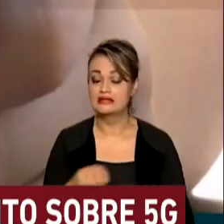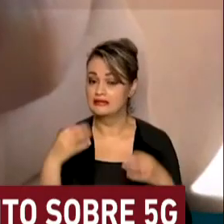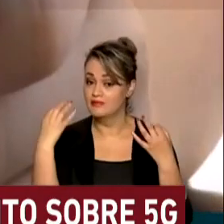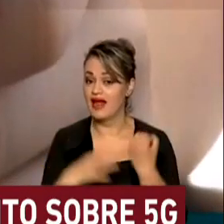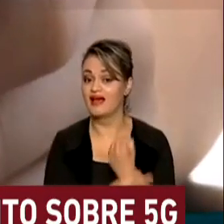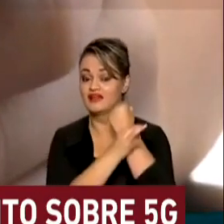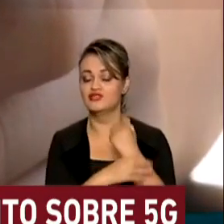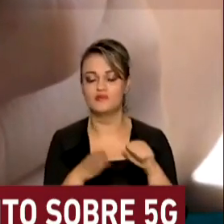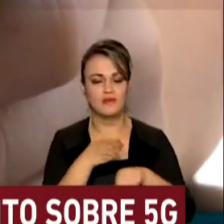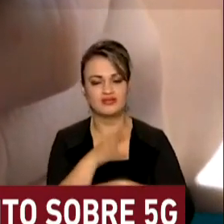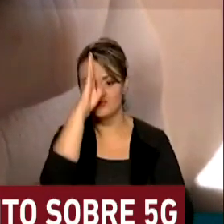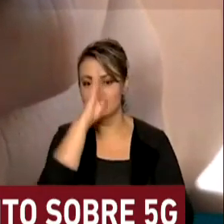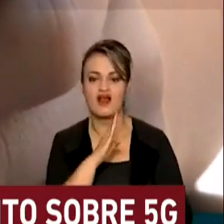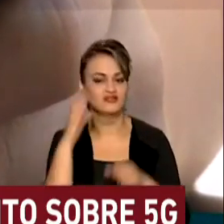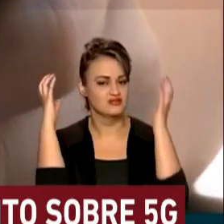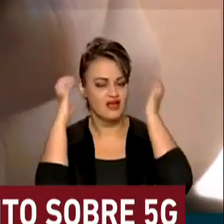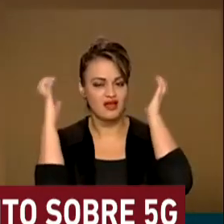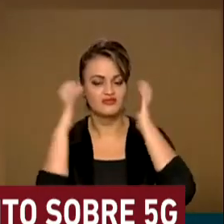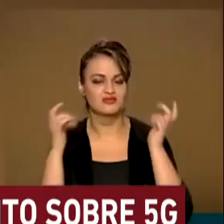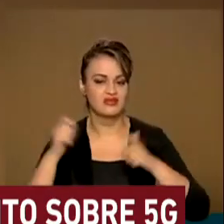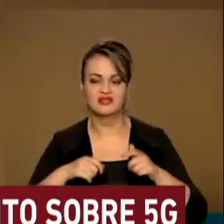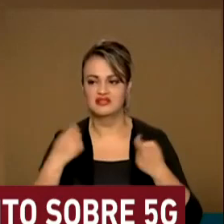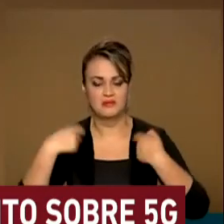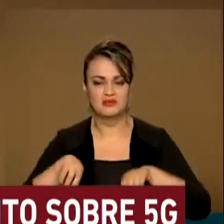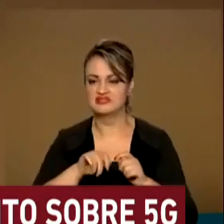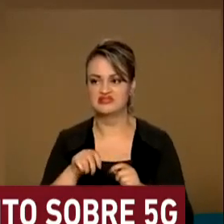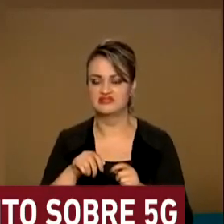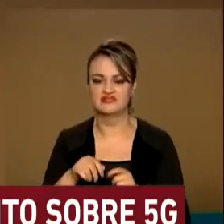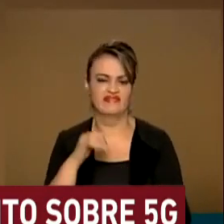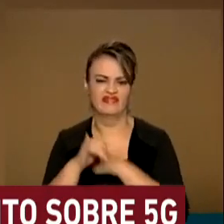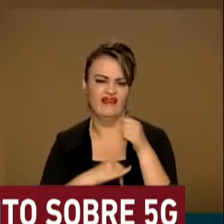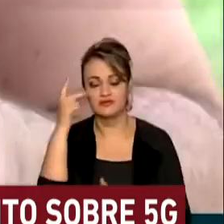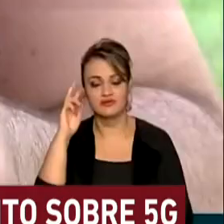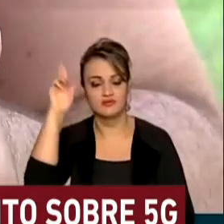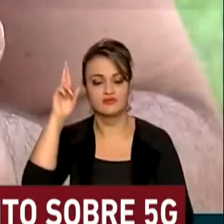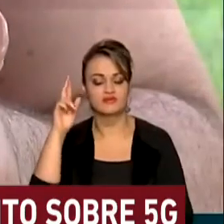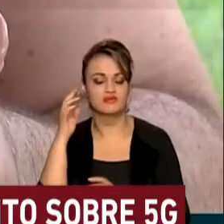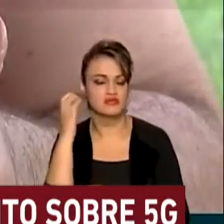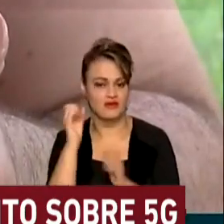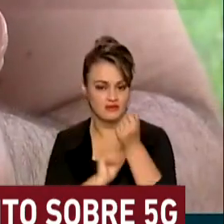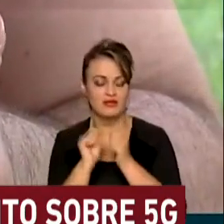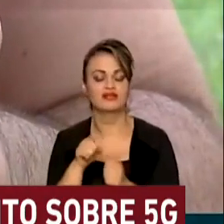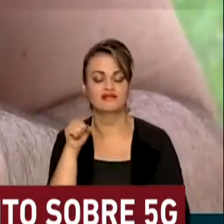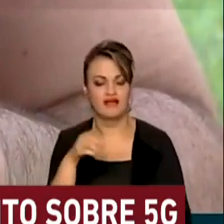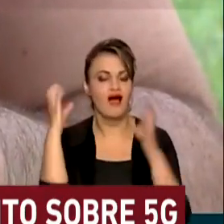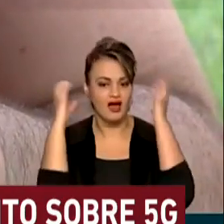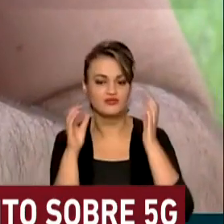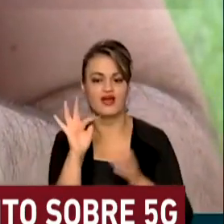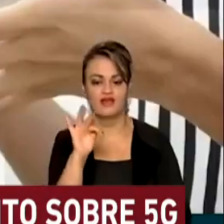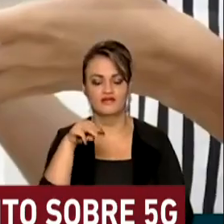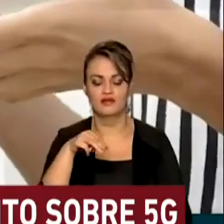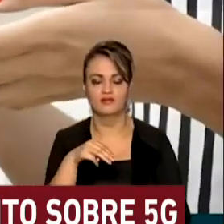ainda não tinham acesso à rede o que especialistas lembram é que para a implementação será